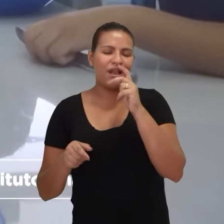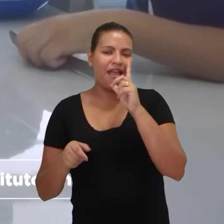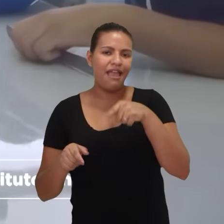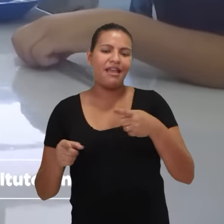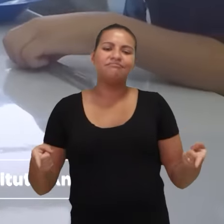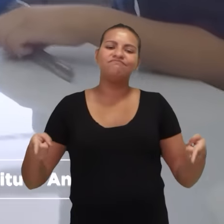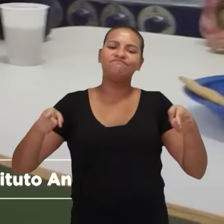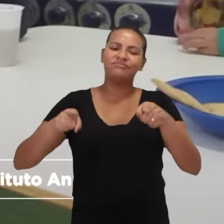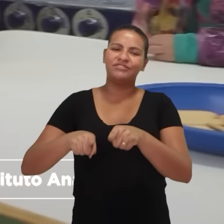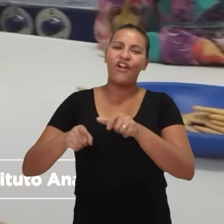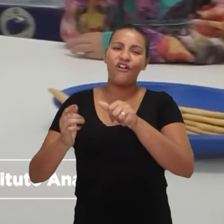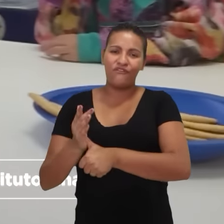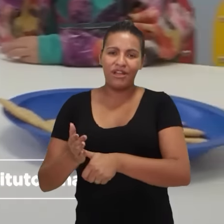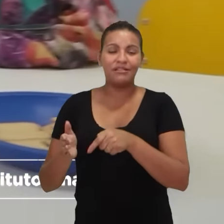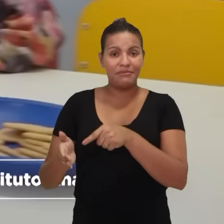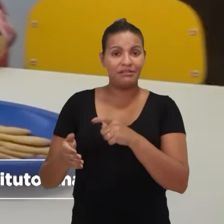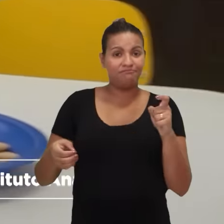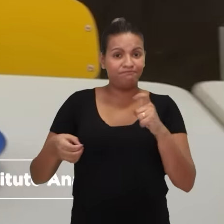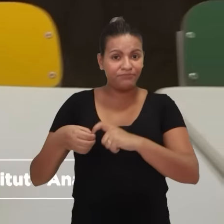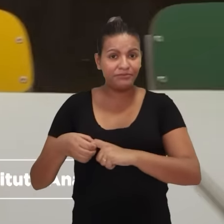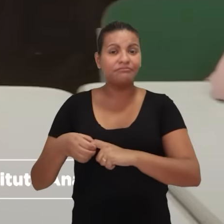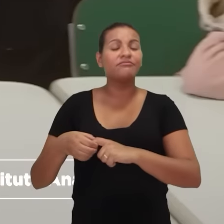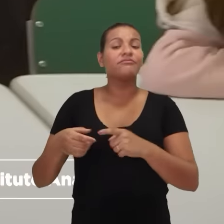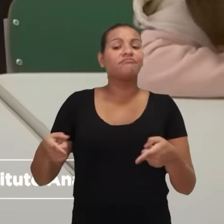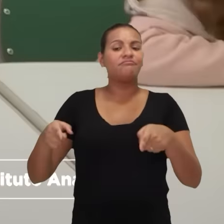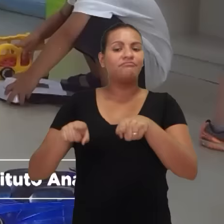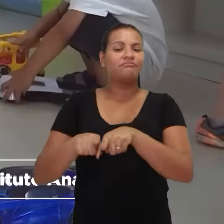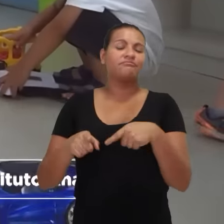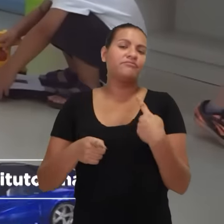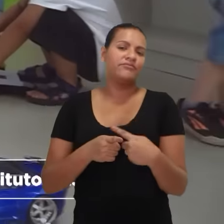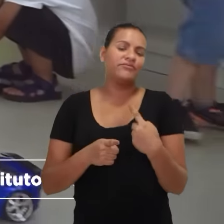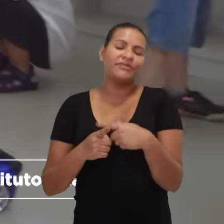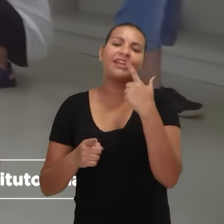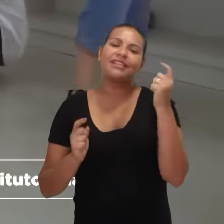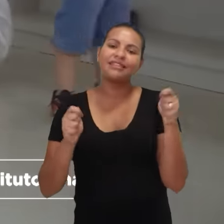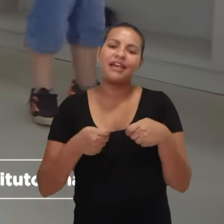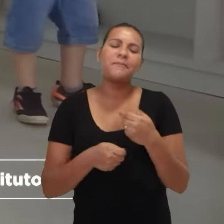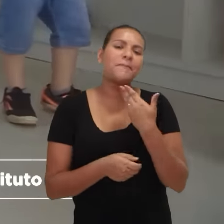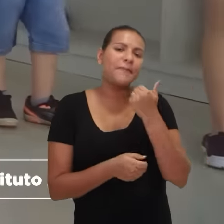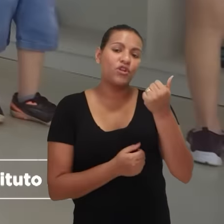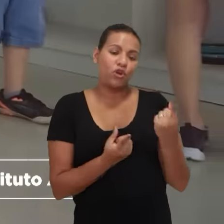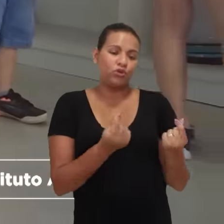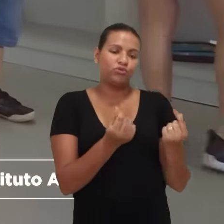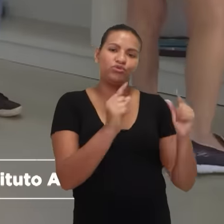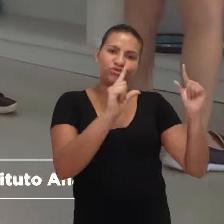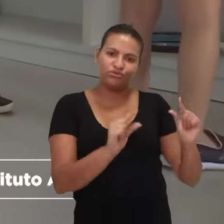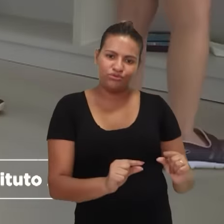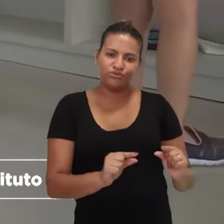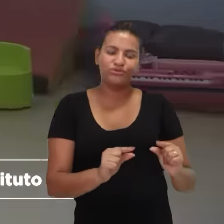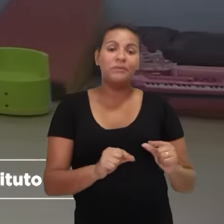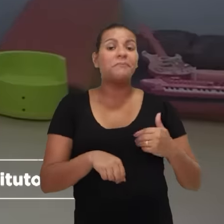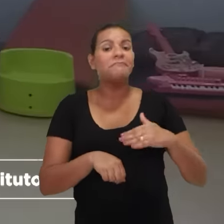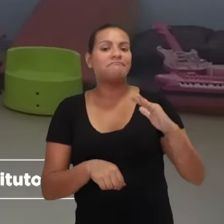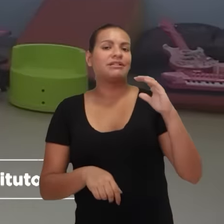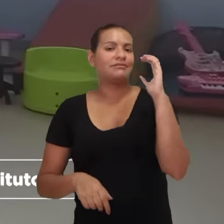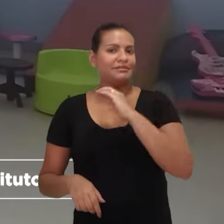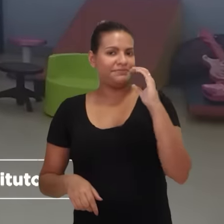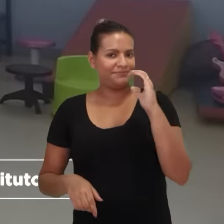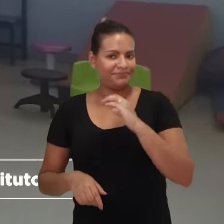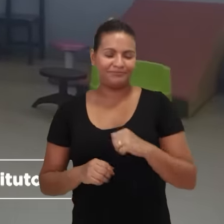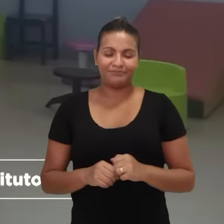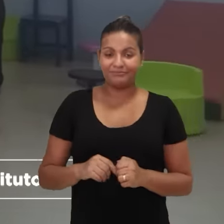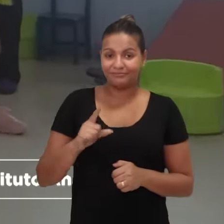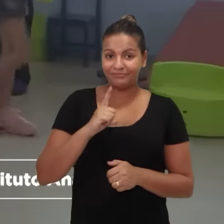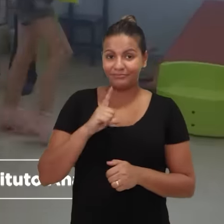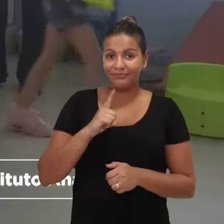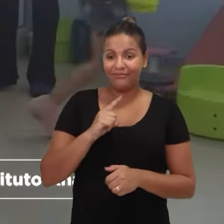com velocidade, menor custo e mais flexibilidade. Com essa estratégia, em menos de 15 anos, a fila